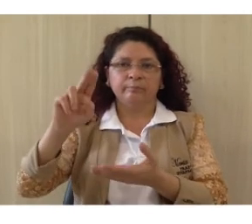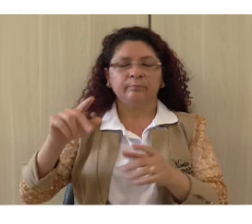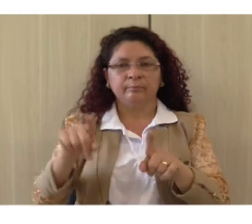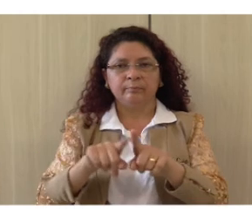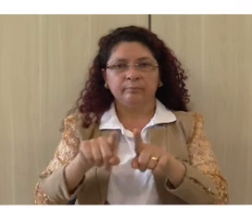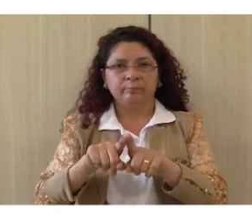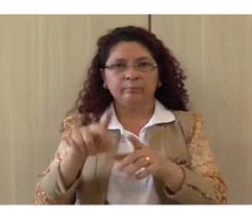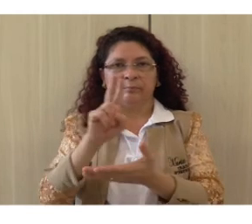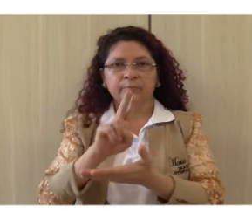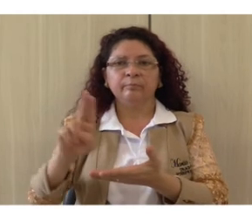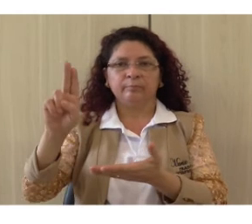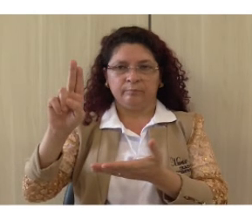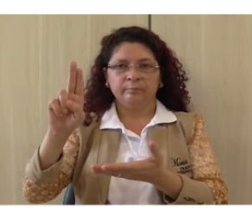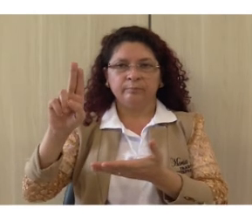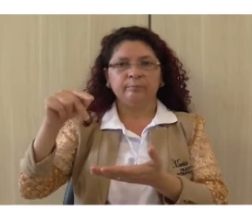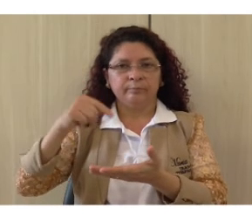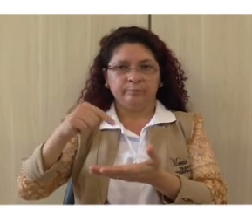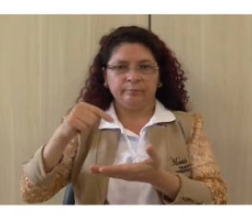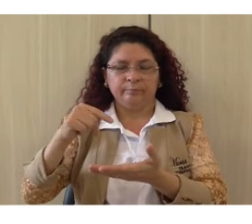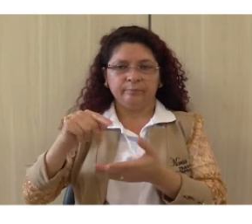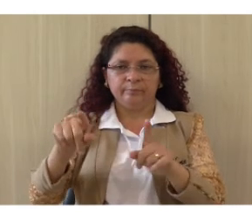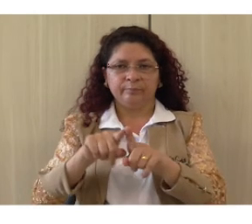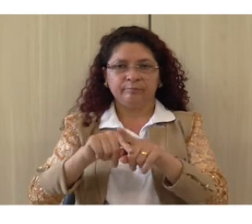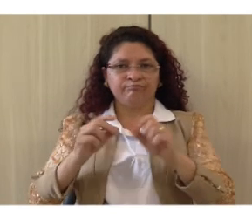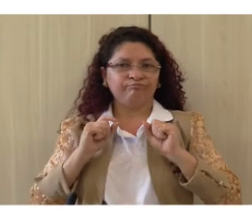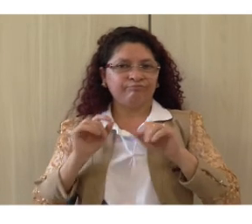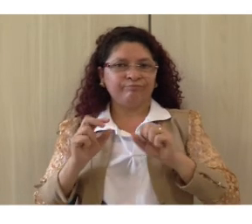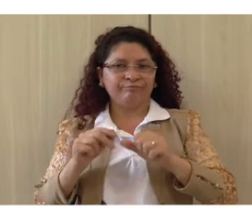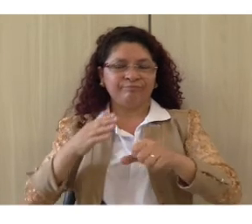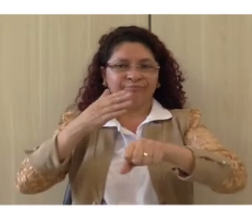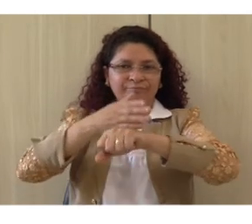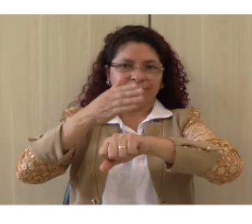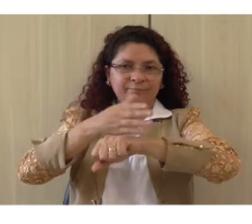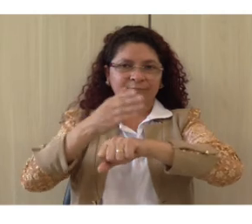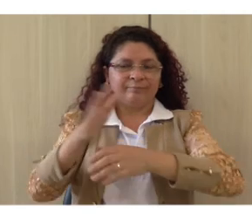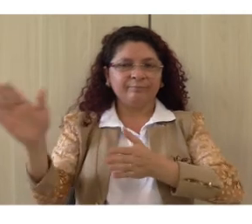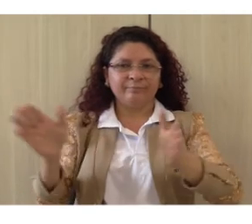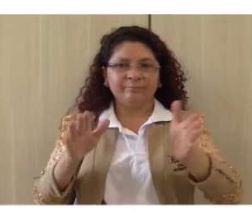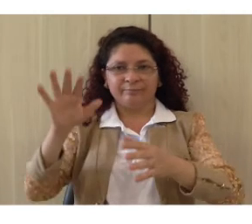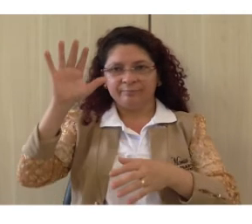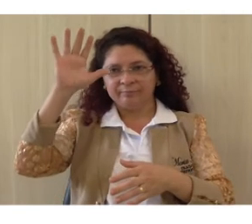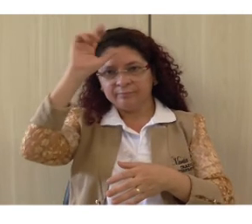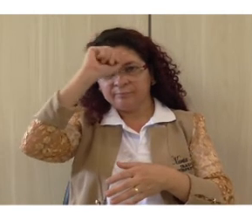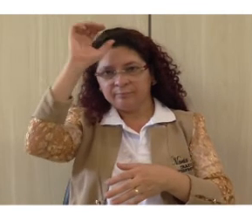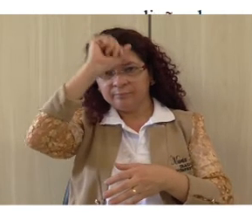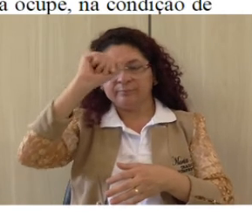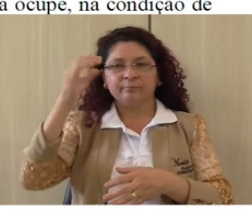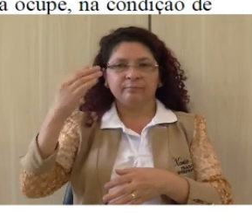tempo acadêmico acontece na universidade e propicia o acesso às diferentes áreas do conhecimento